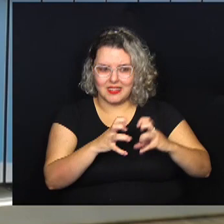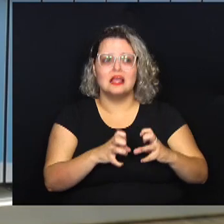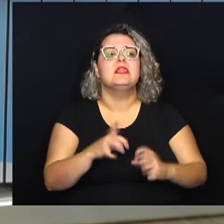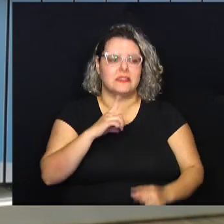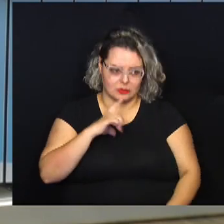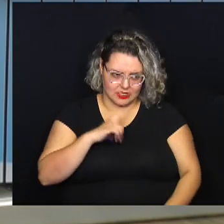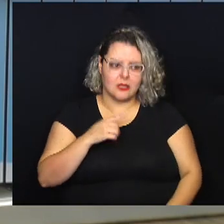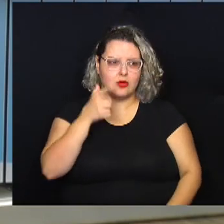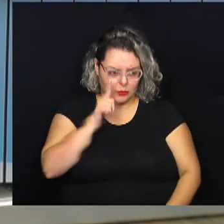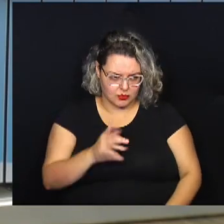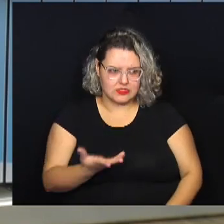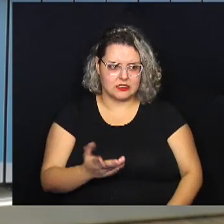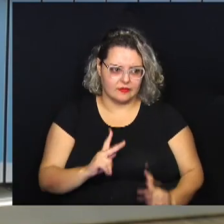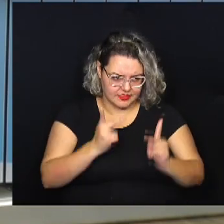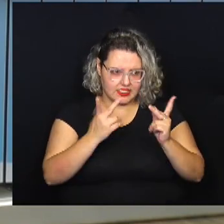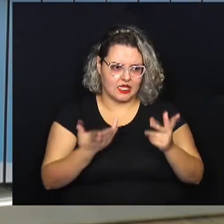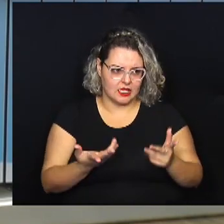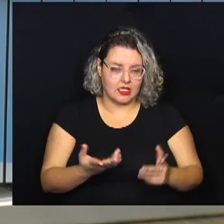então ganhar?